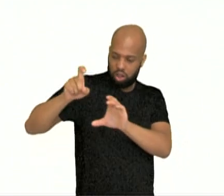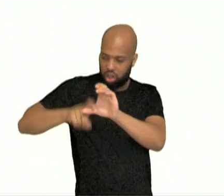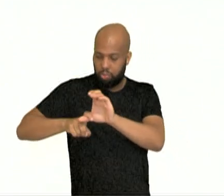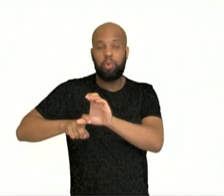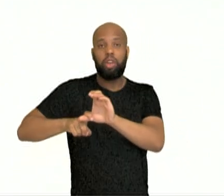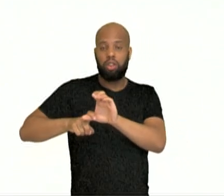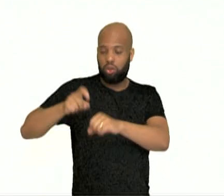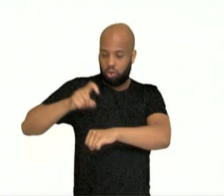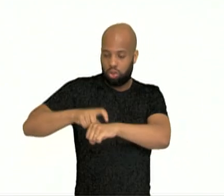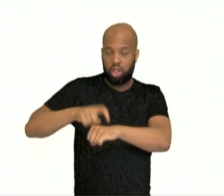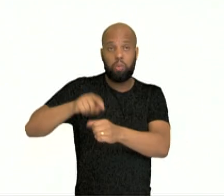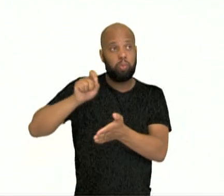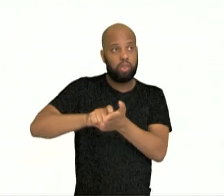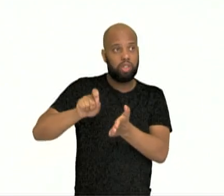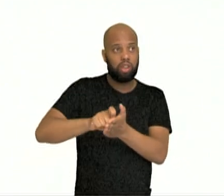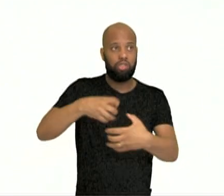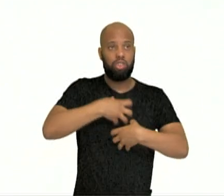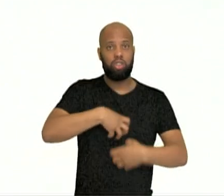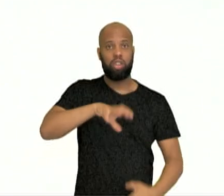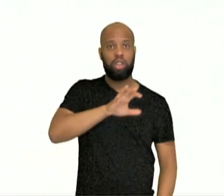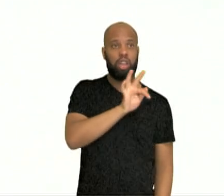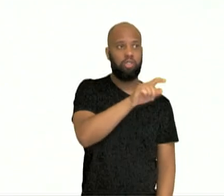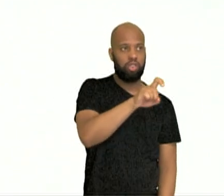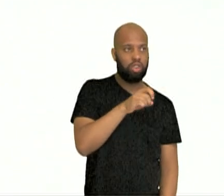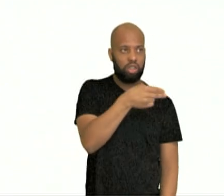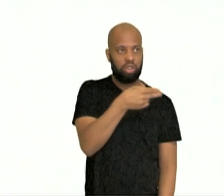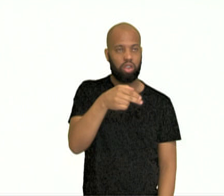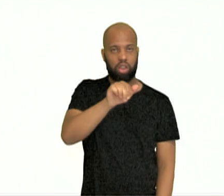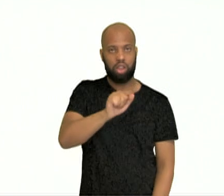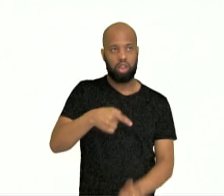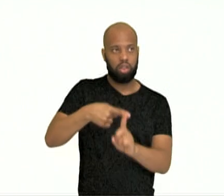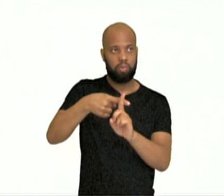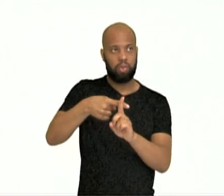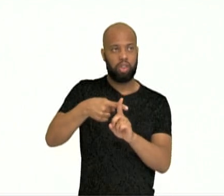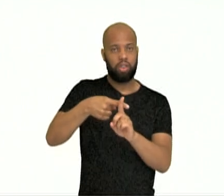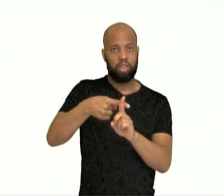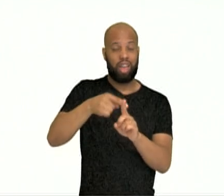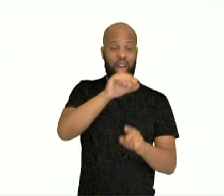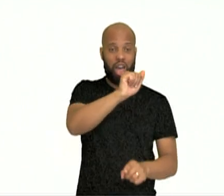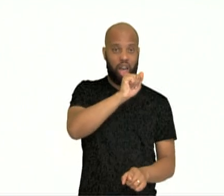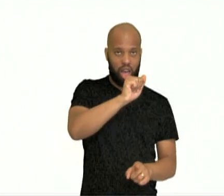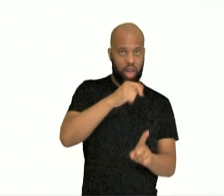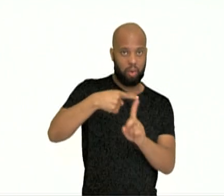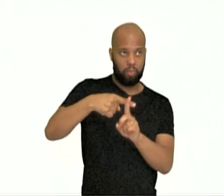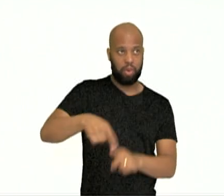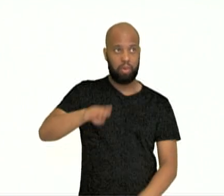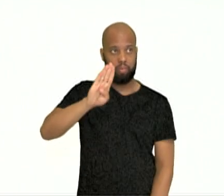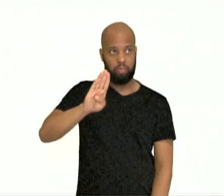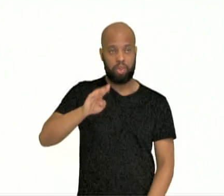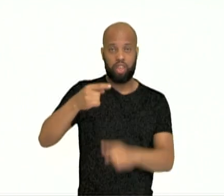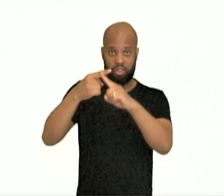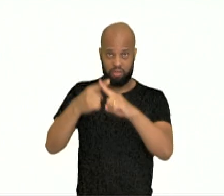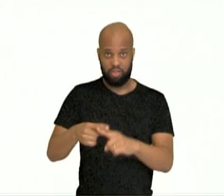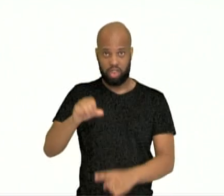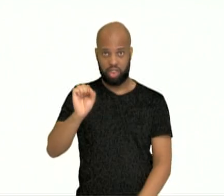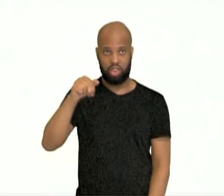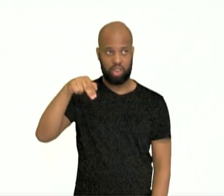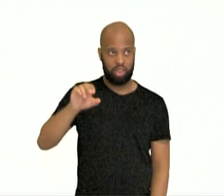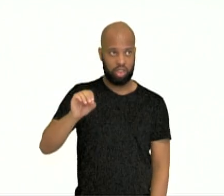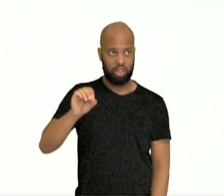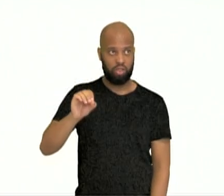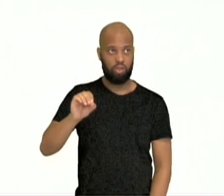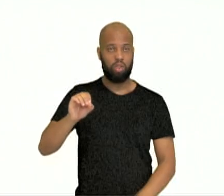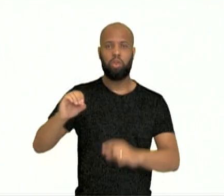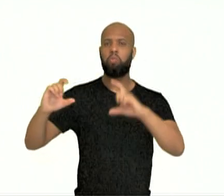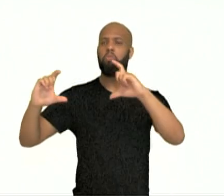nós escrevemos então dessa forma aqui, f de x igual a parâmetro a mais parâmetro b vezes seno,